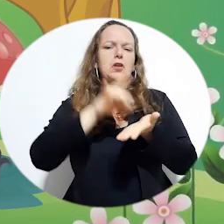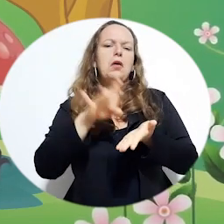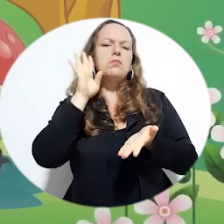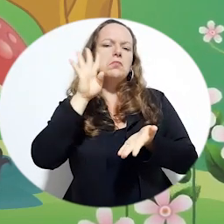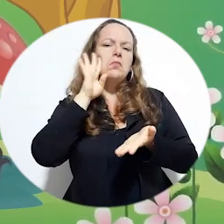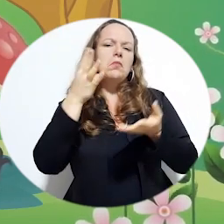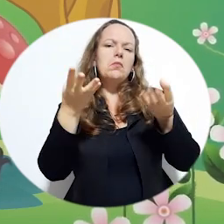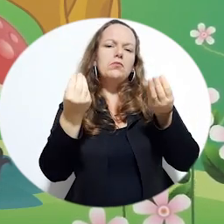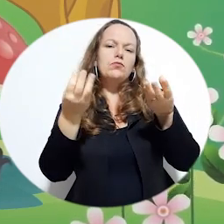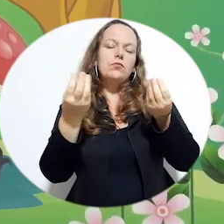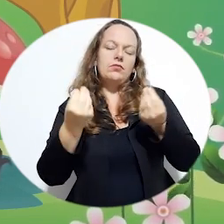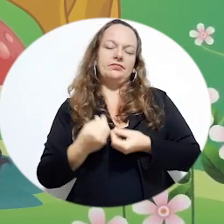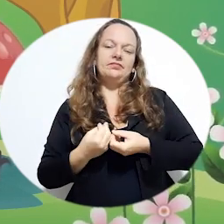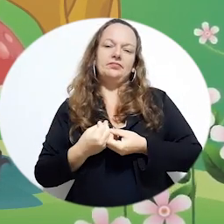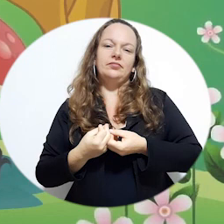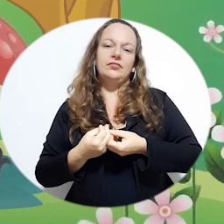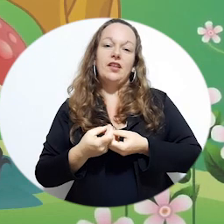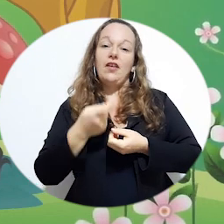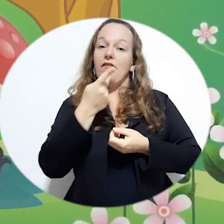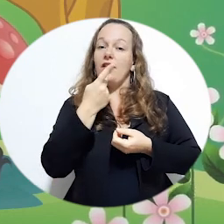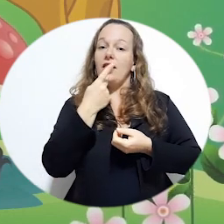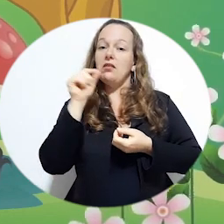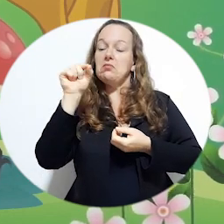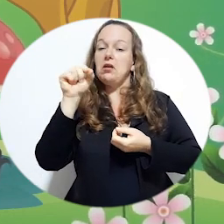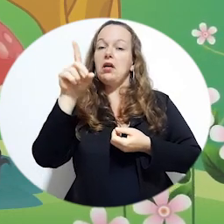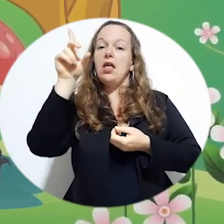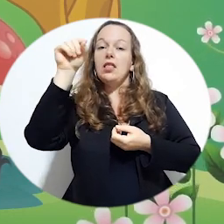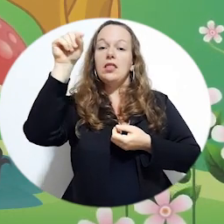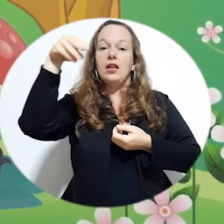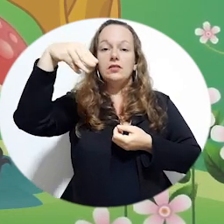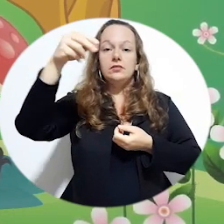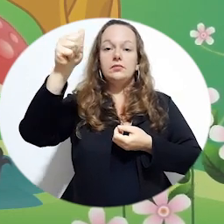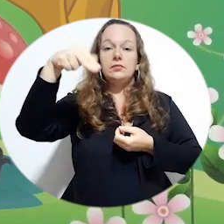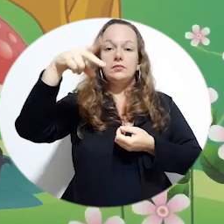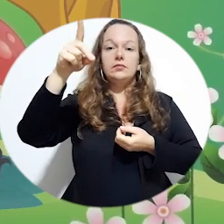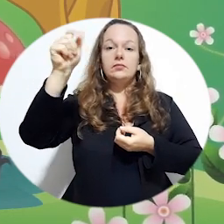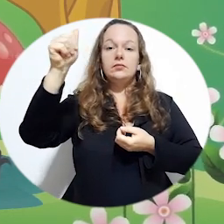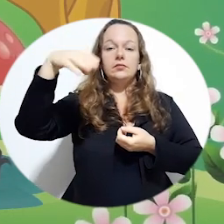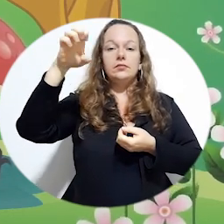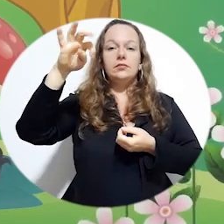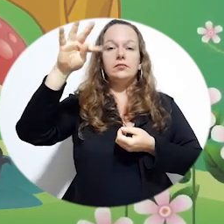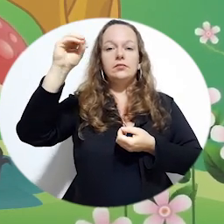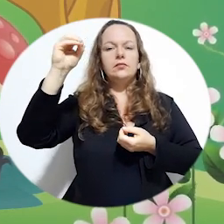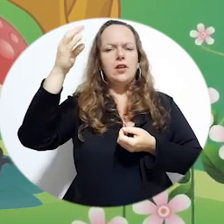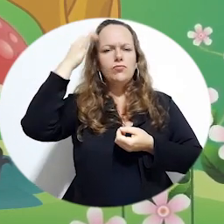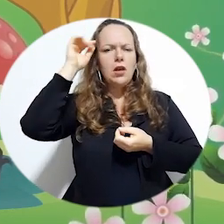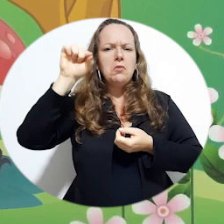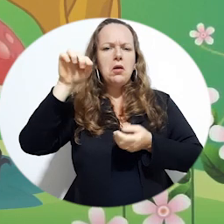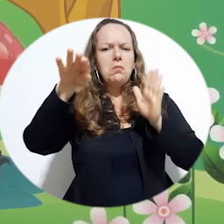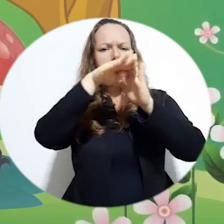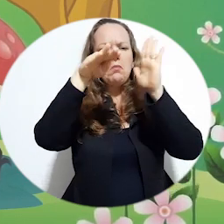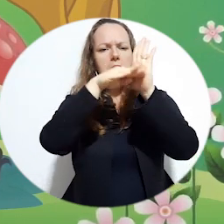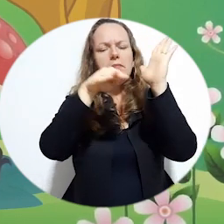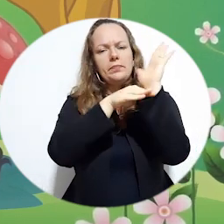muito legal, sim. Hoje a gente vai falar sobre os 10 mandamentos. Você sabe quais são os 10